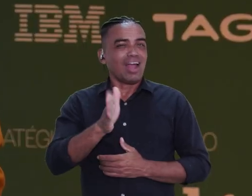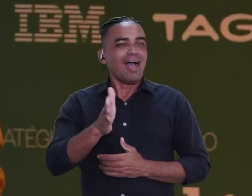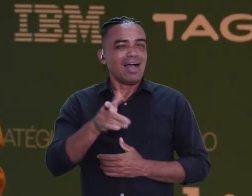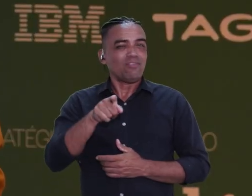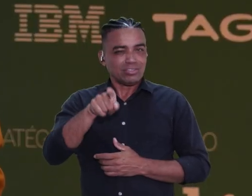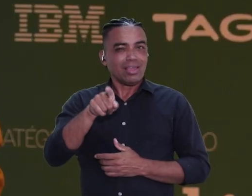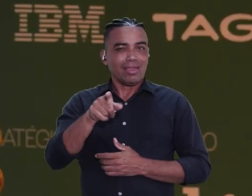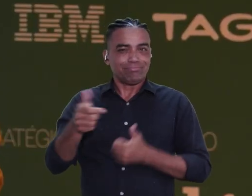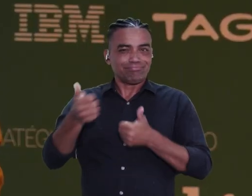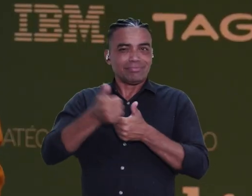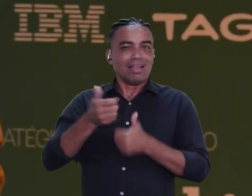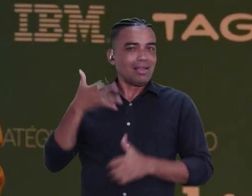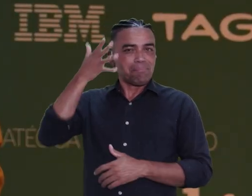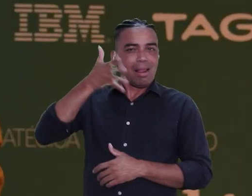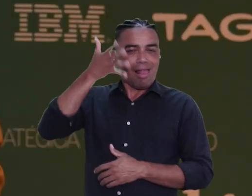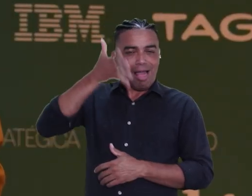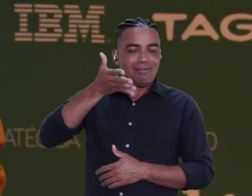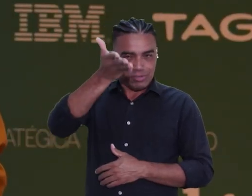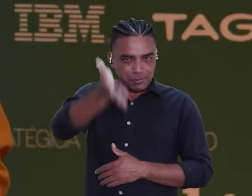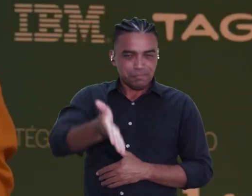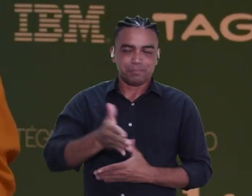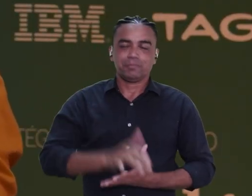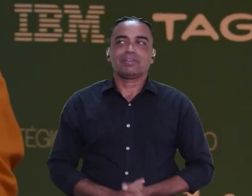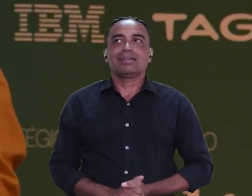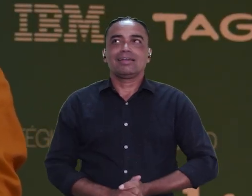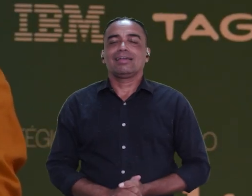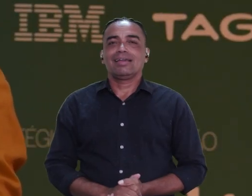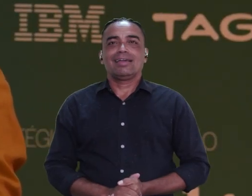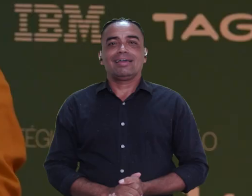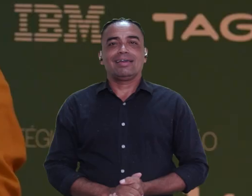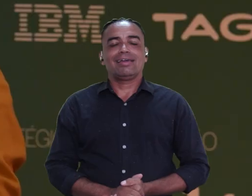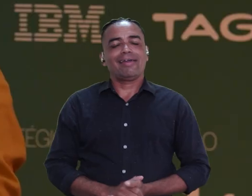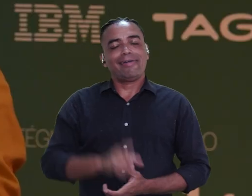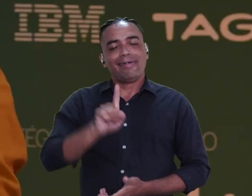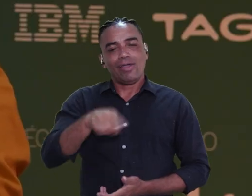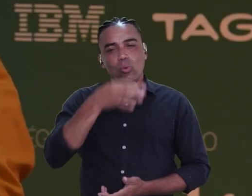te devolver a palavra, eu acho que